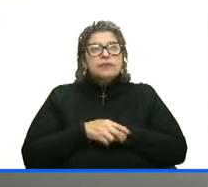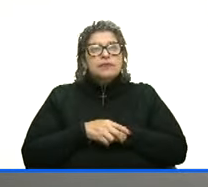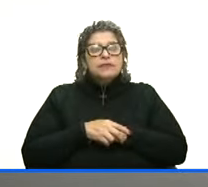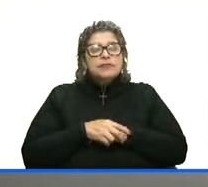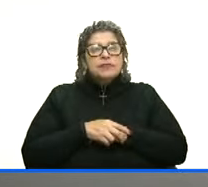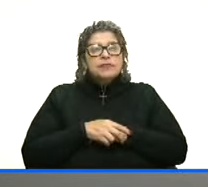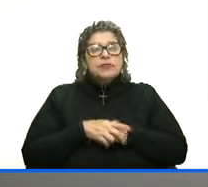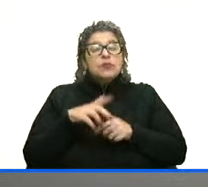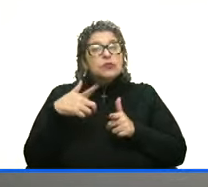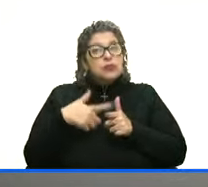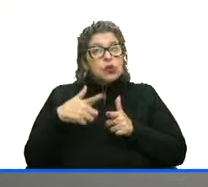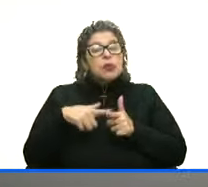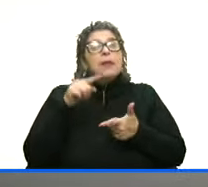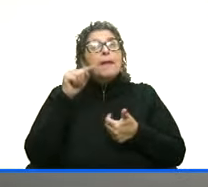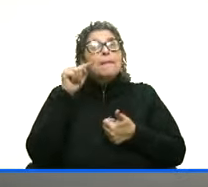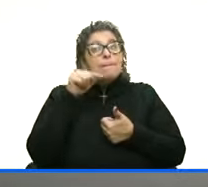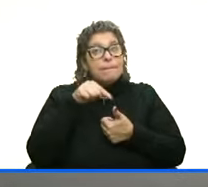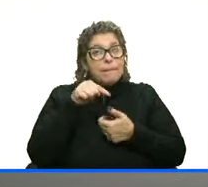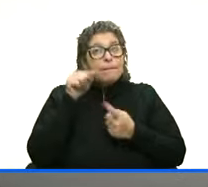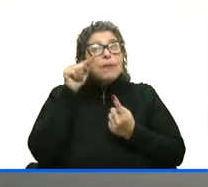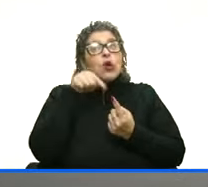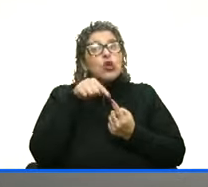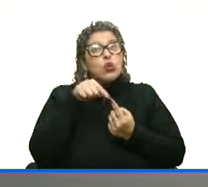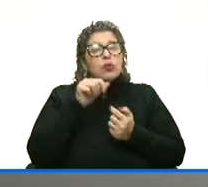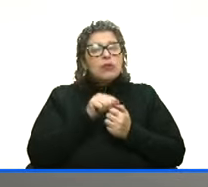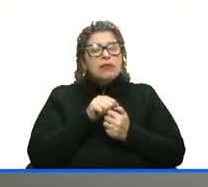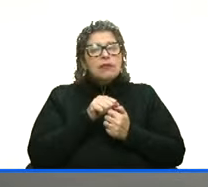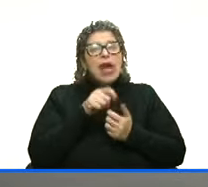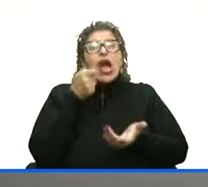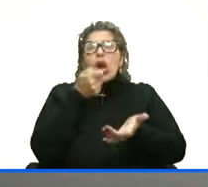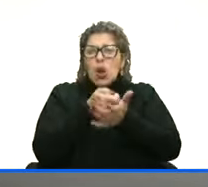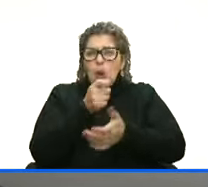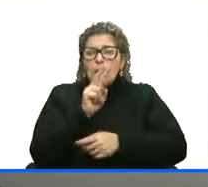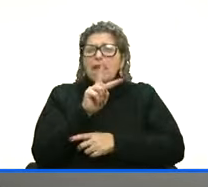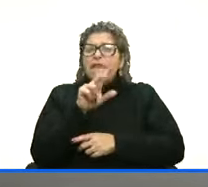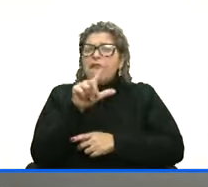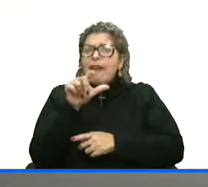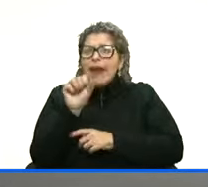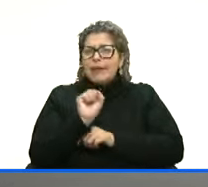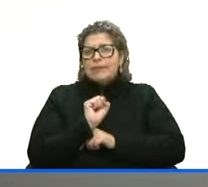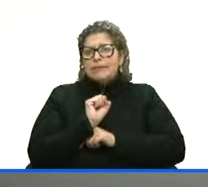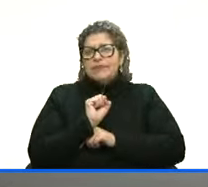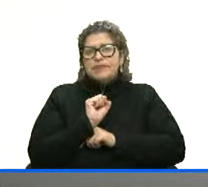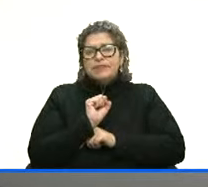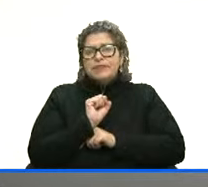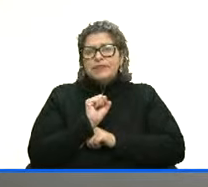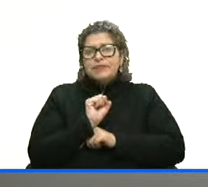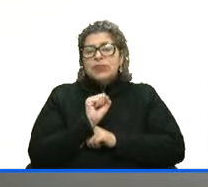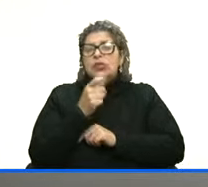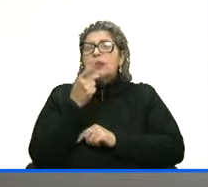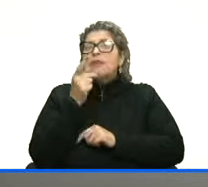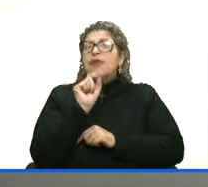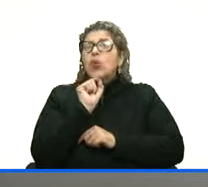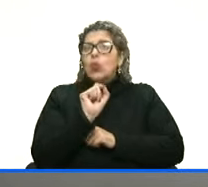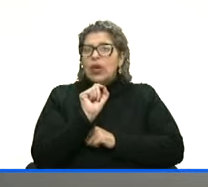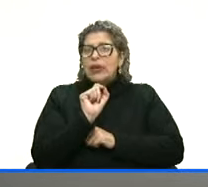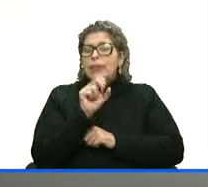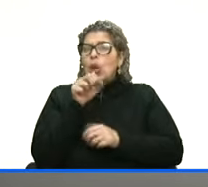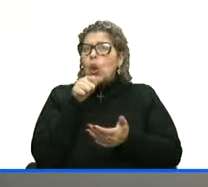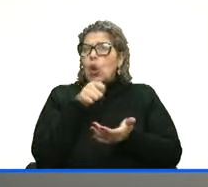agora é um problema pontual, a compra de vagas. Nós estamos falando na compra